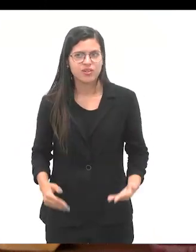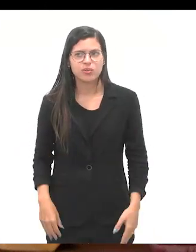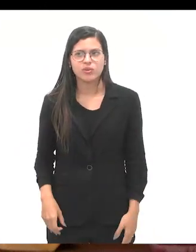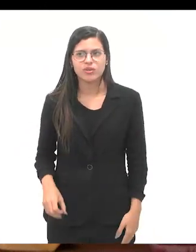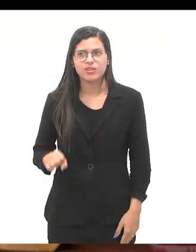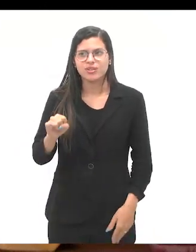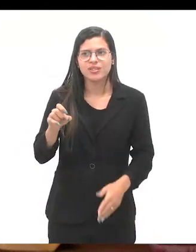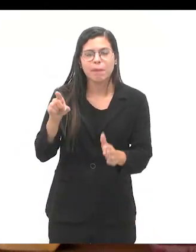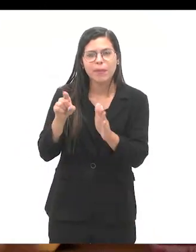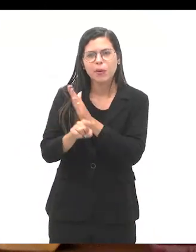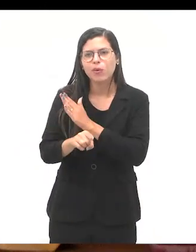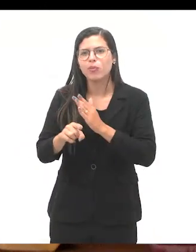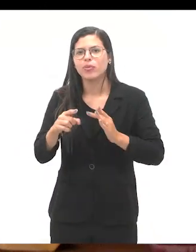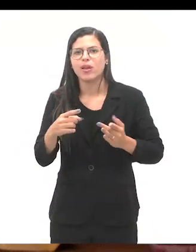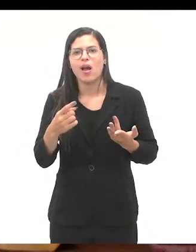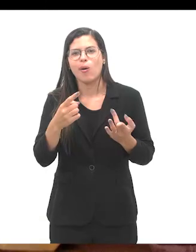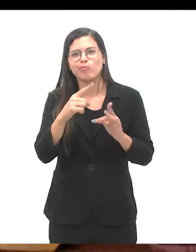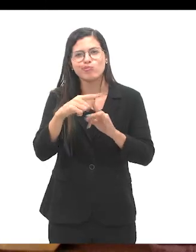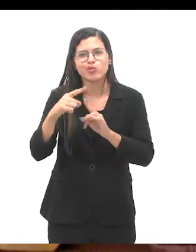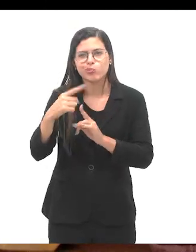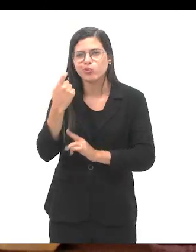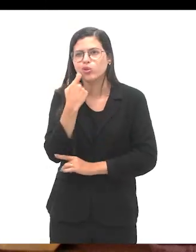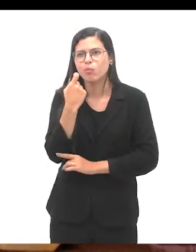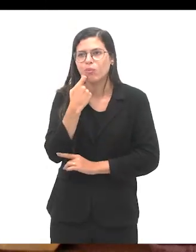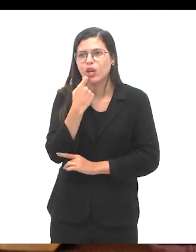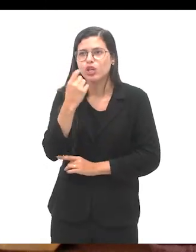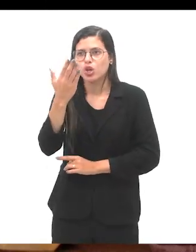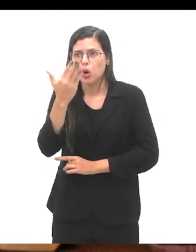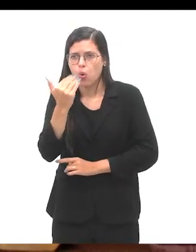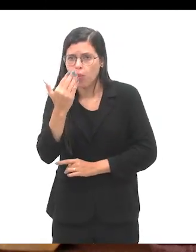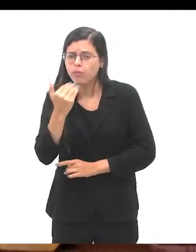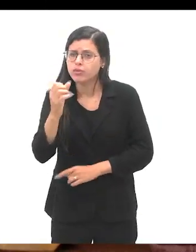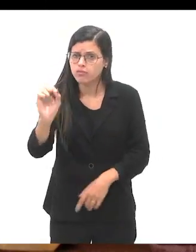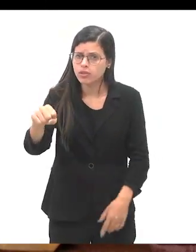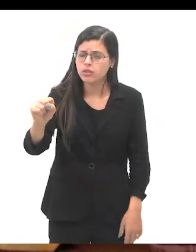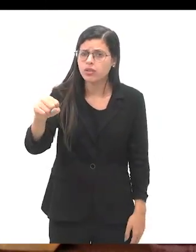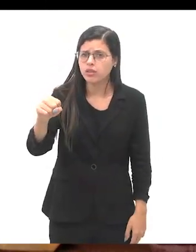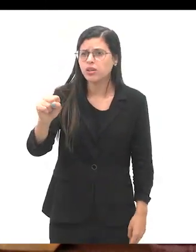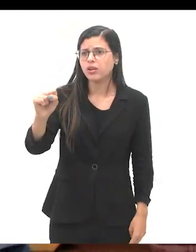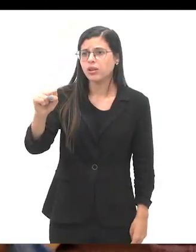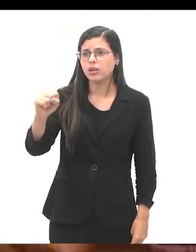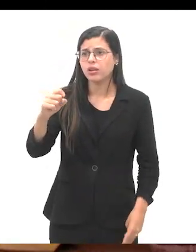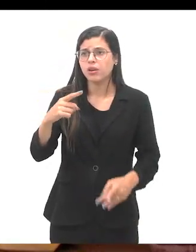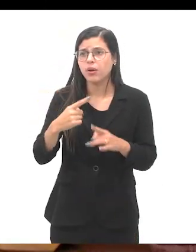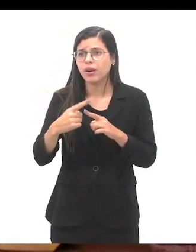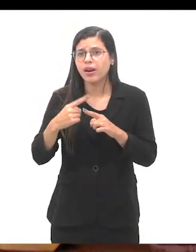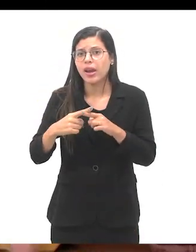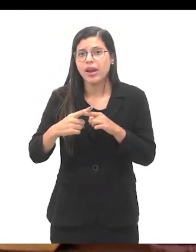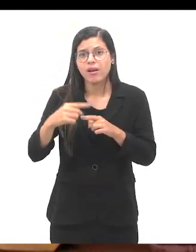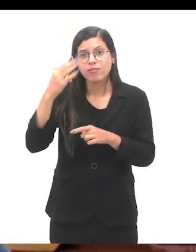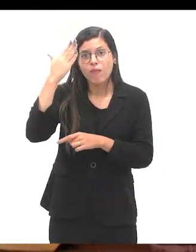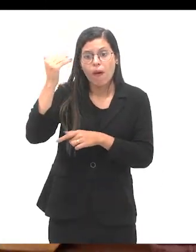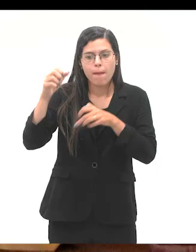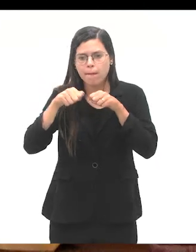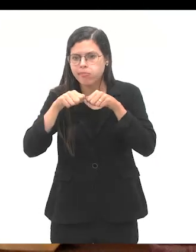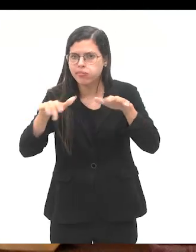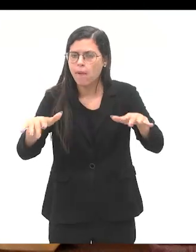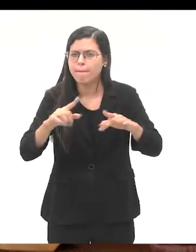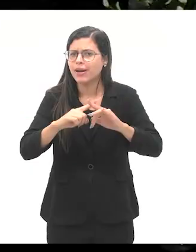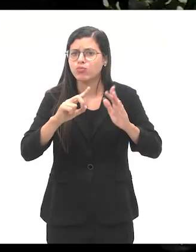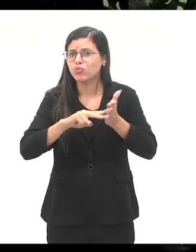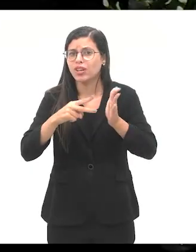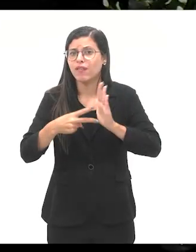se o peixe tal, ele ainda é muito consumido, sim, porque muitos pegam essa fama, isso não quer dizer que é o peixe